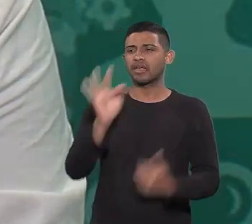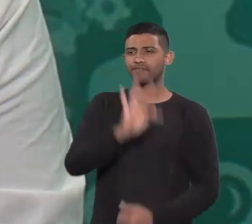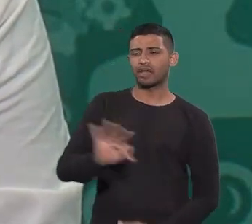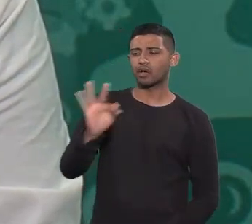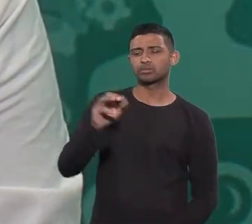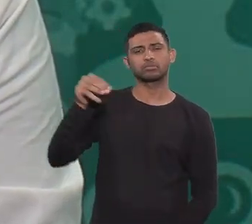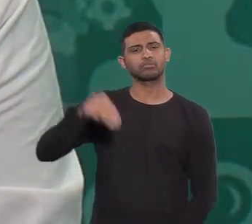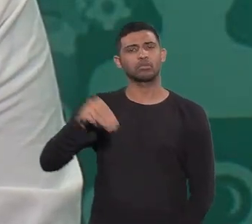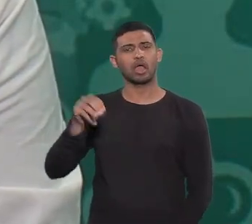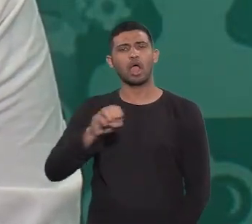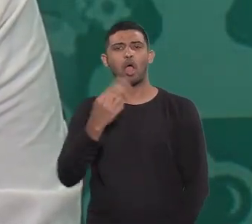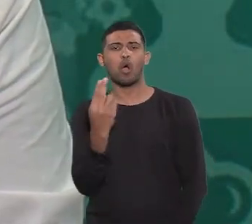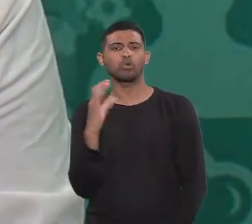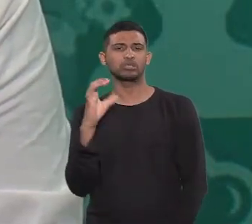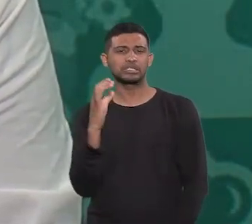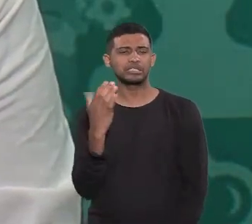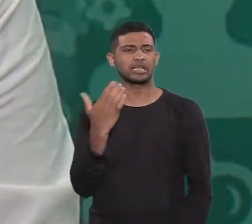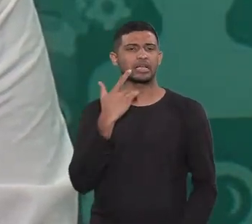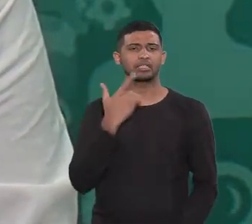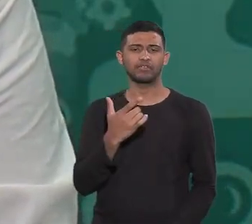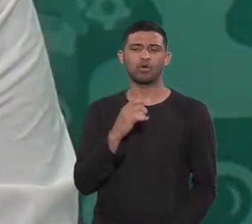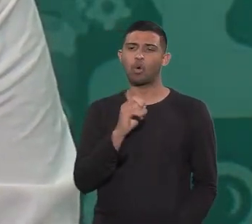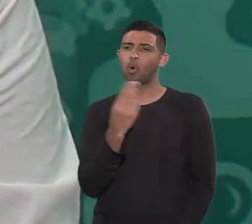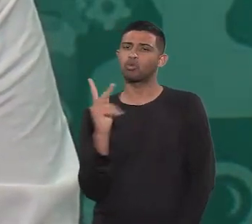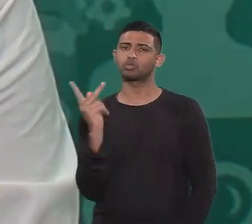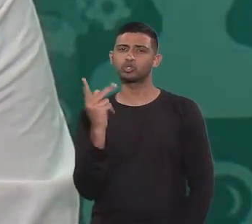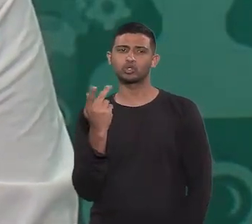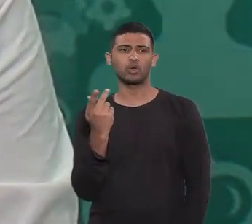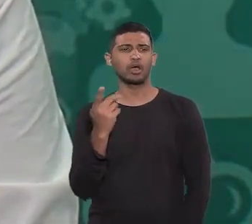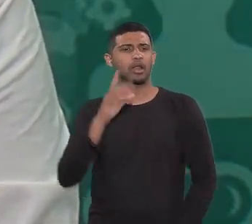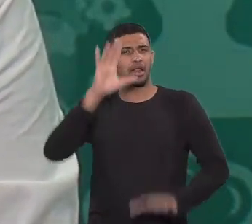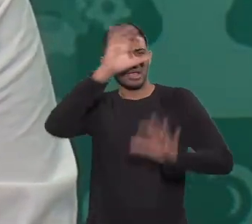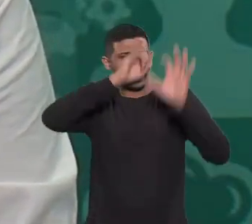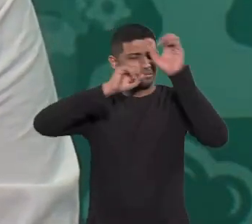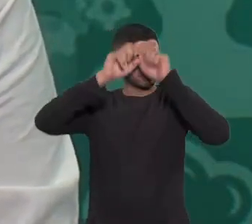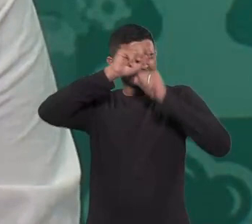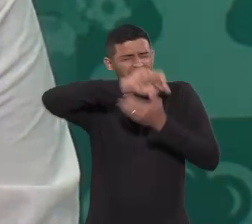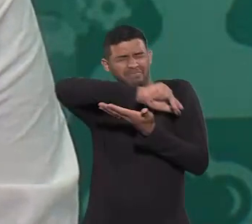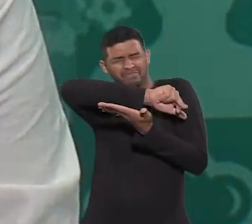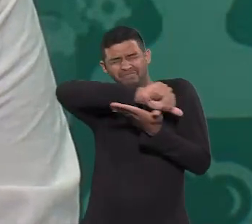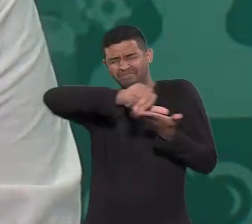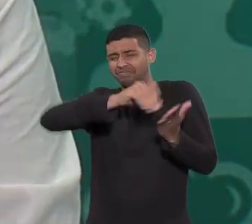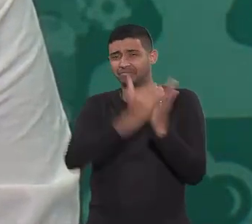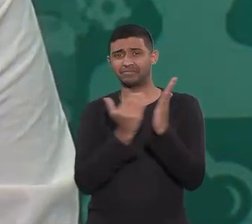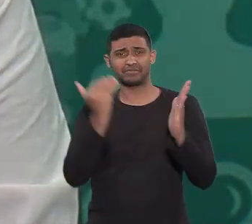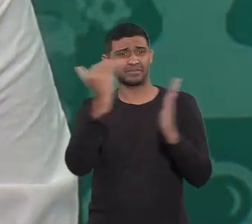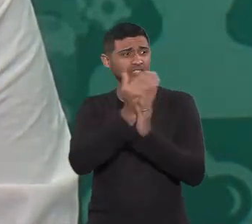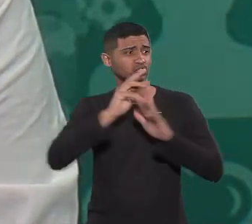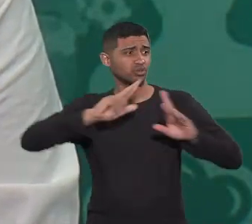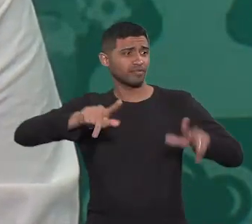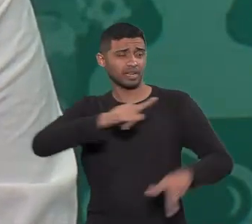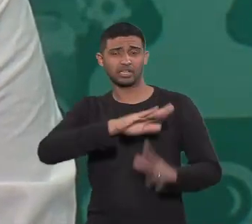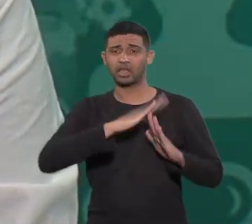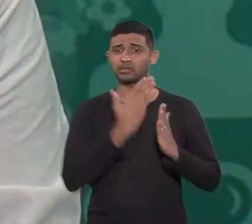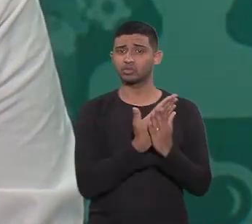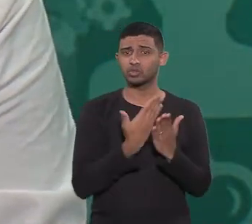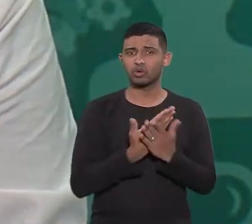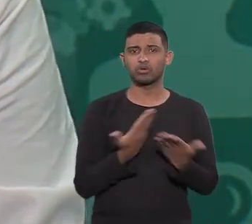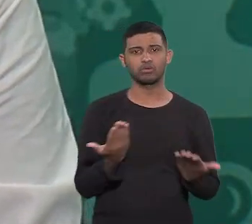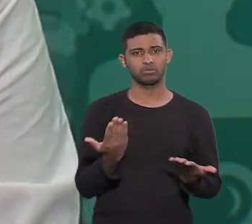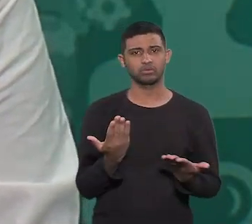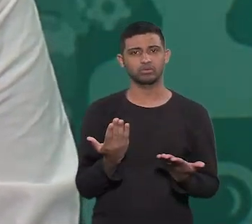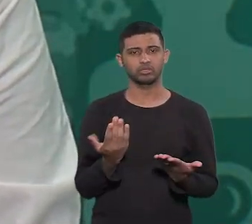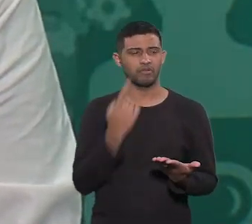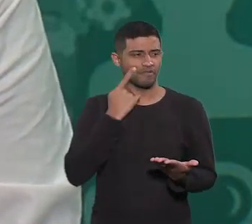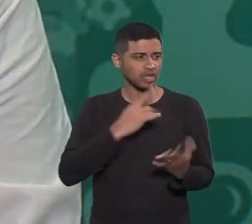faculdade de matemática, de ciências sociais, de história, você vai aprender coisas para muito mais além do que você aprendeu na escola. Então não faz a diferença